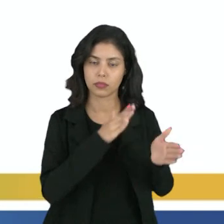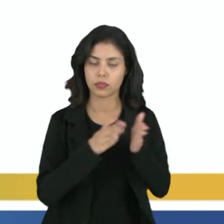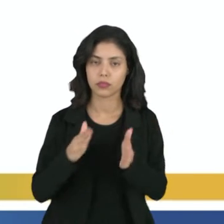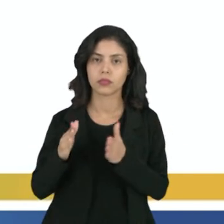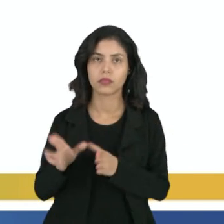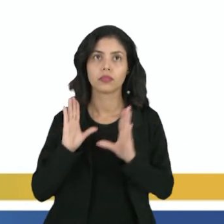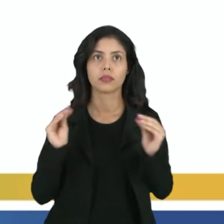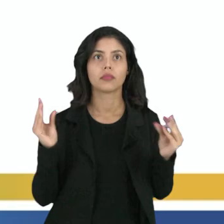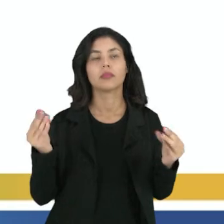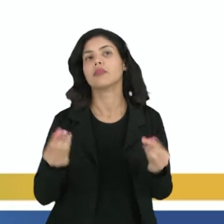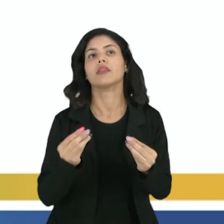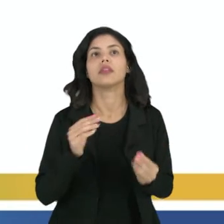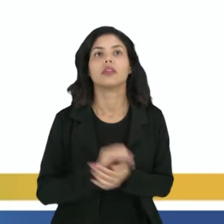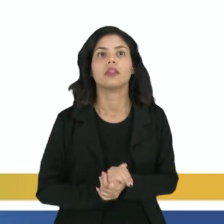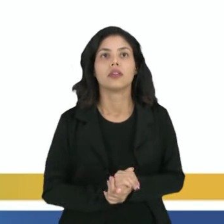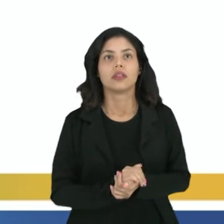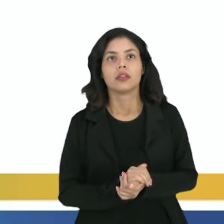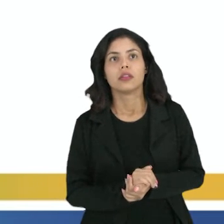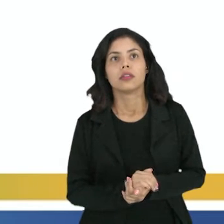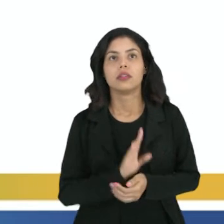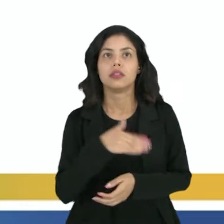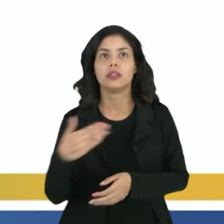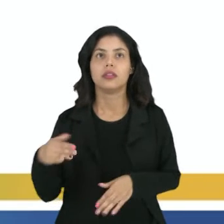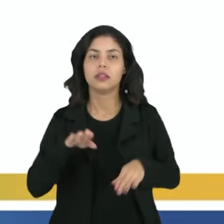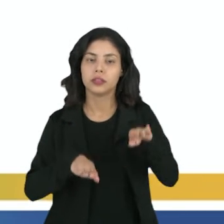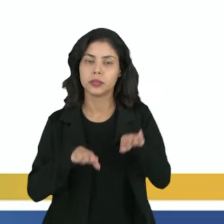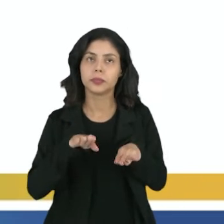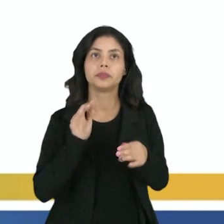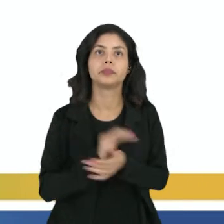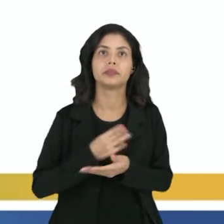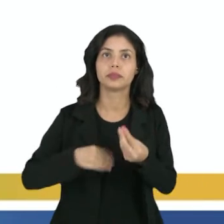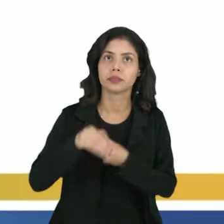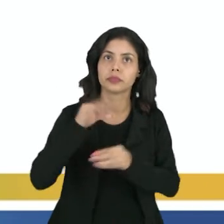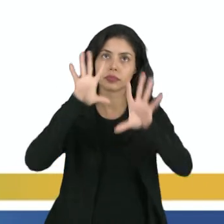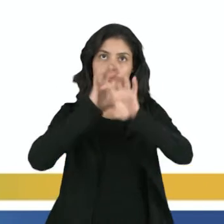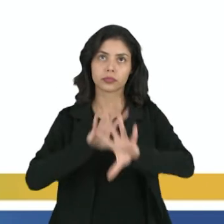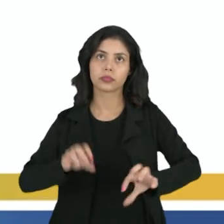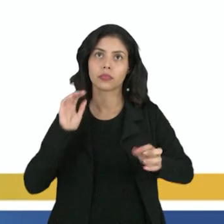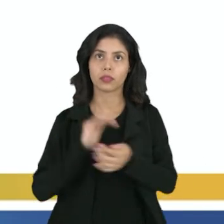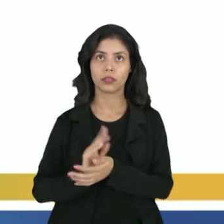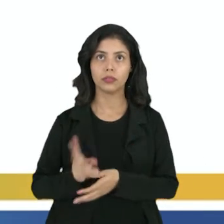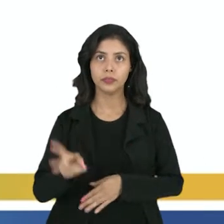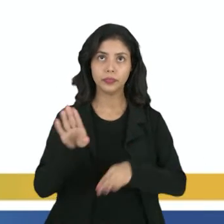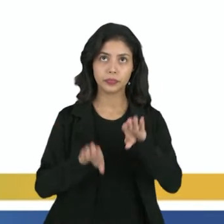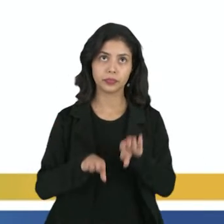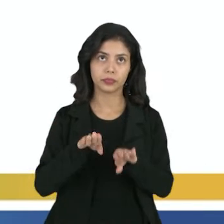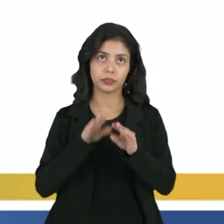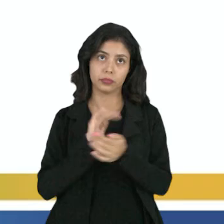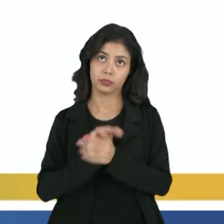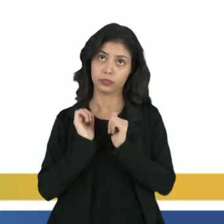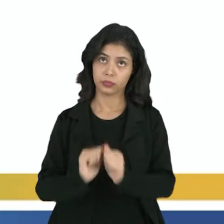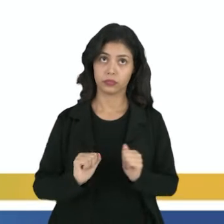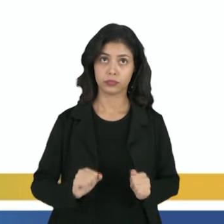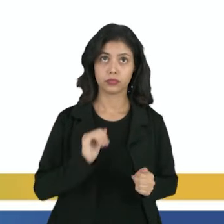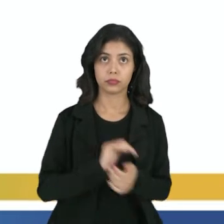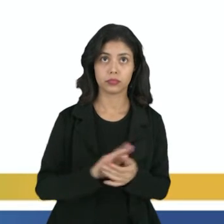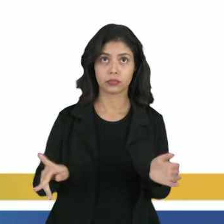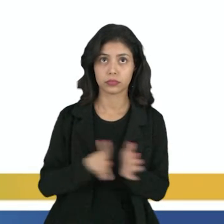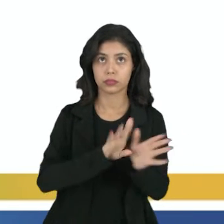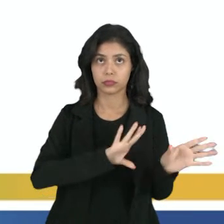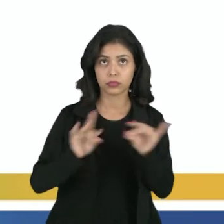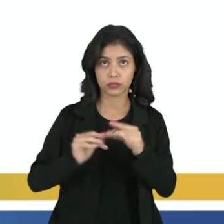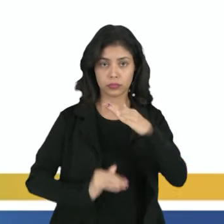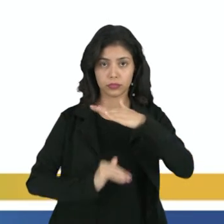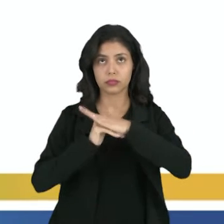substâncias no estado gasoso. Então, quando o equilíbrio envolver gases, a constante de equilíbrio poderá ser determinada através